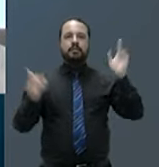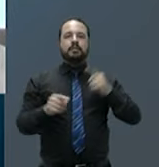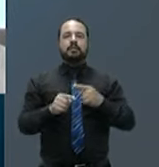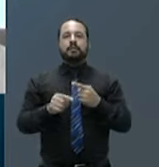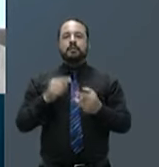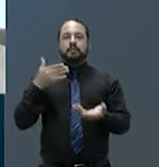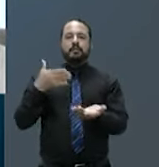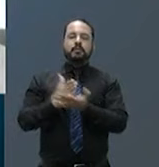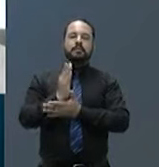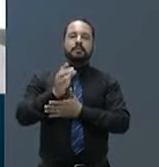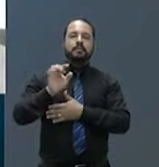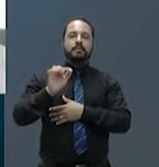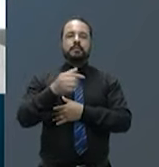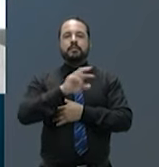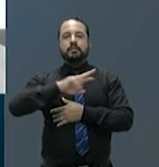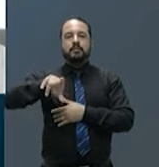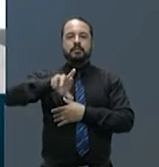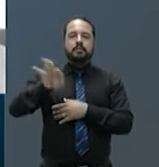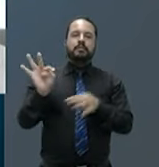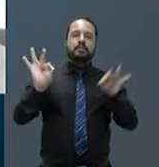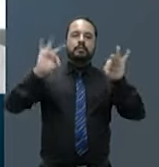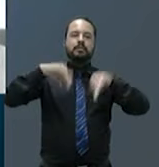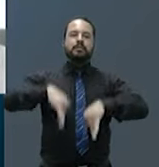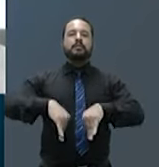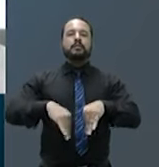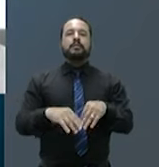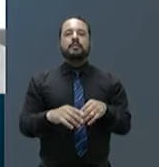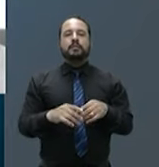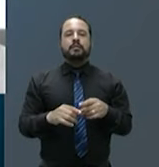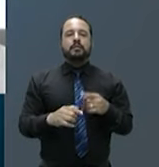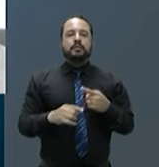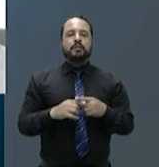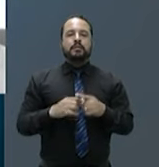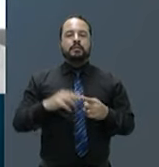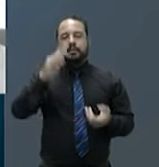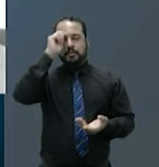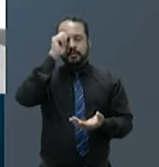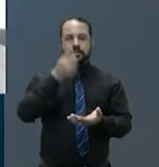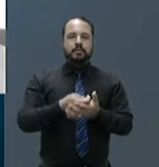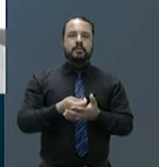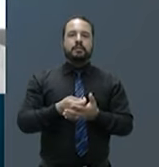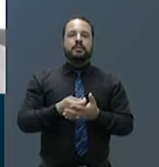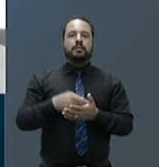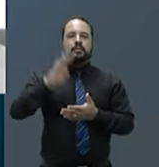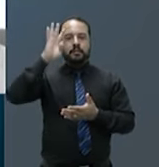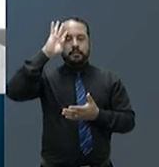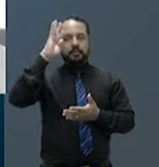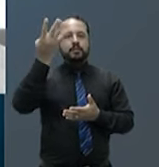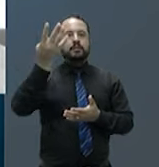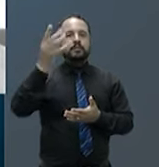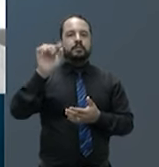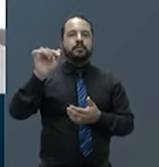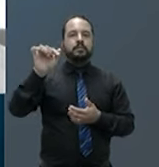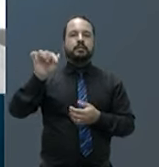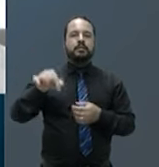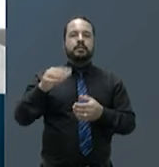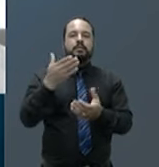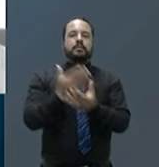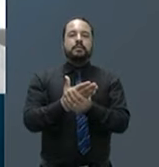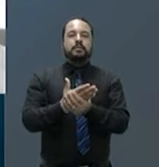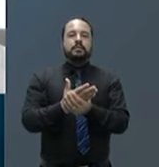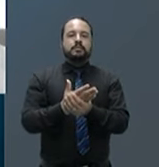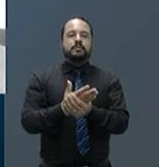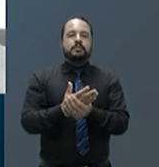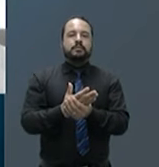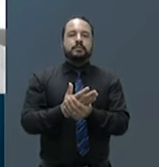pretendia não era final, pendia de decisão de mérito, segundo ela própria afirma, o